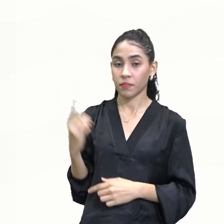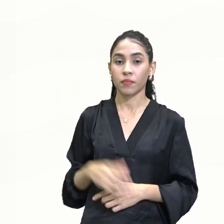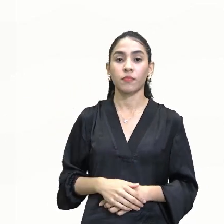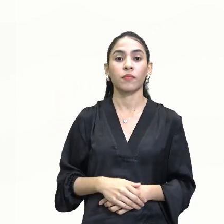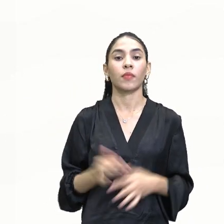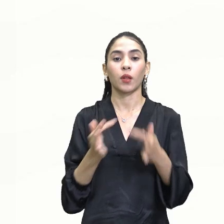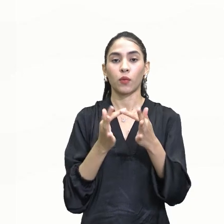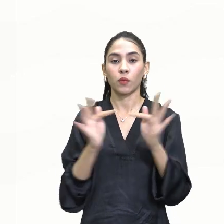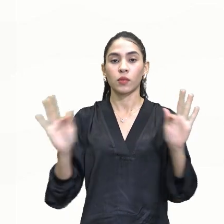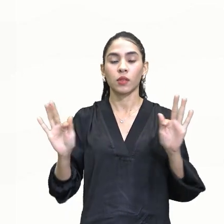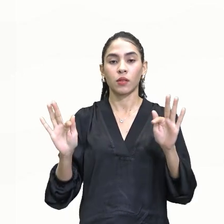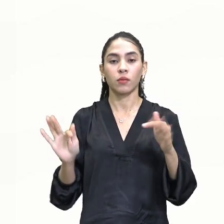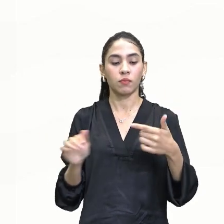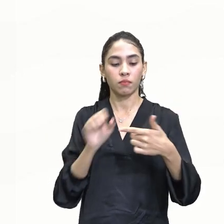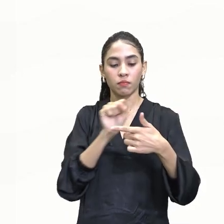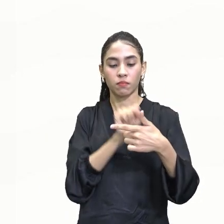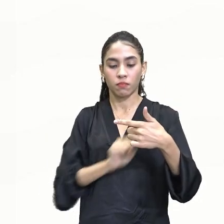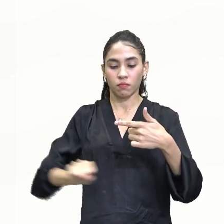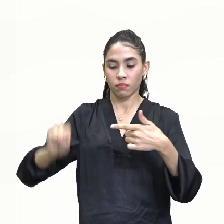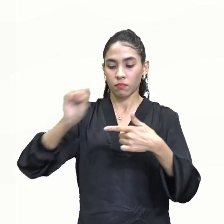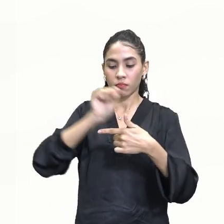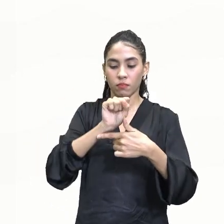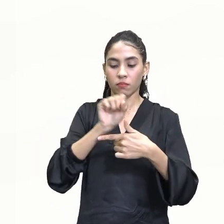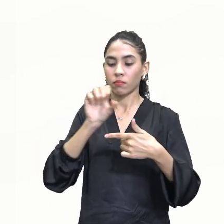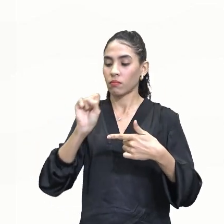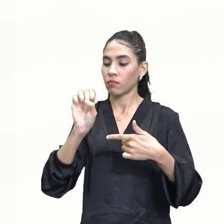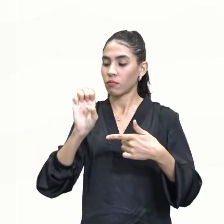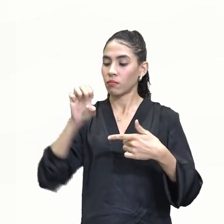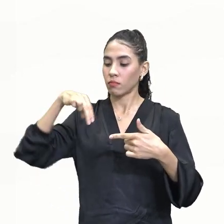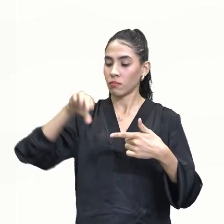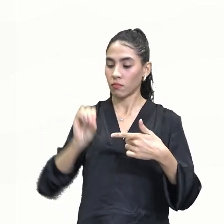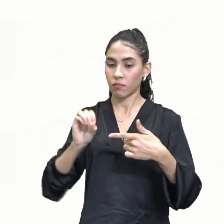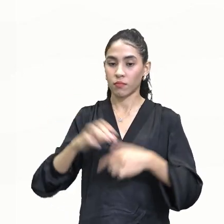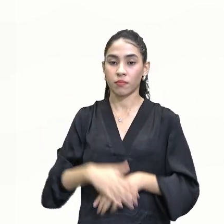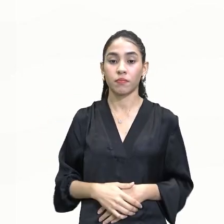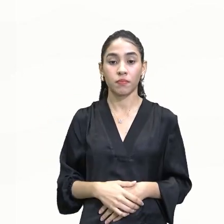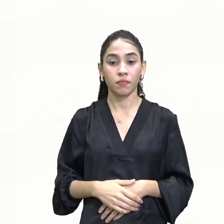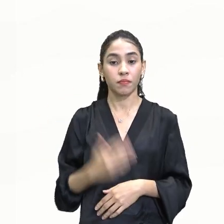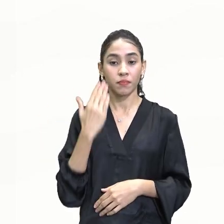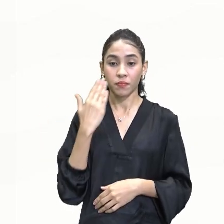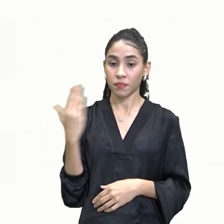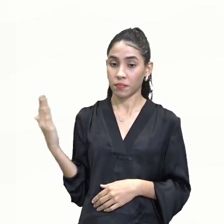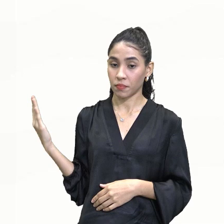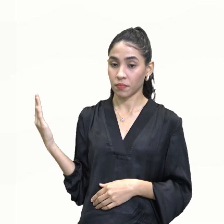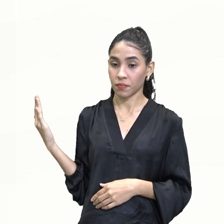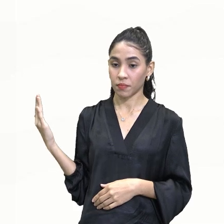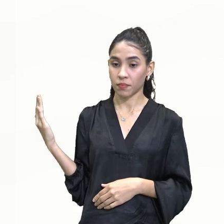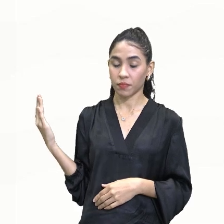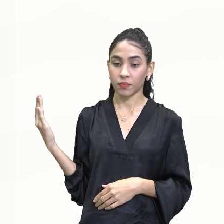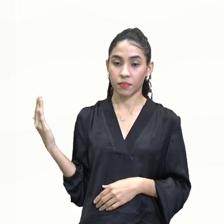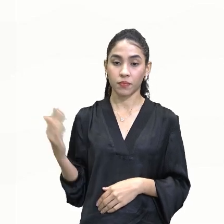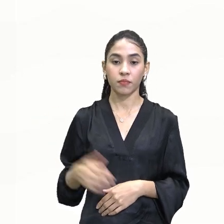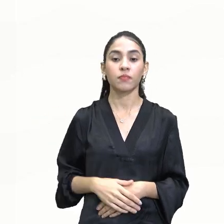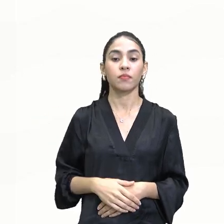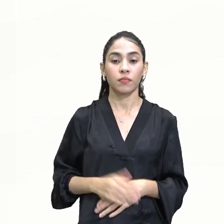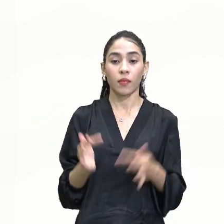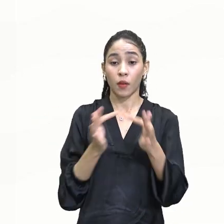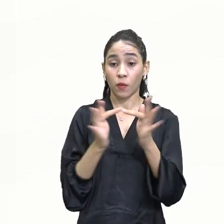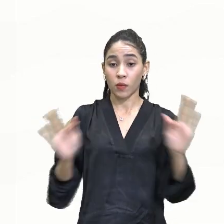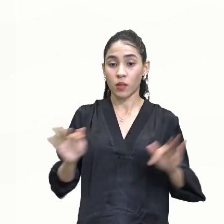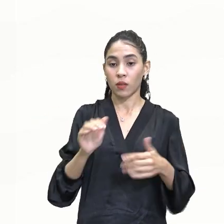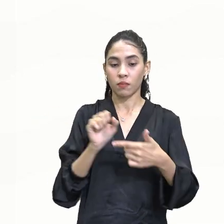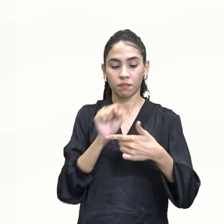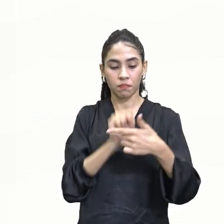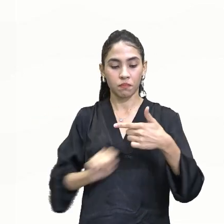a função seno. Então vamos lá ver um pouquinho mais sobre a função seno. A função seno é